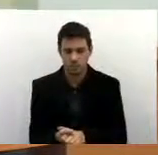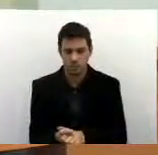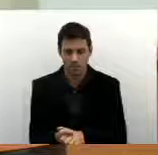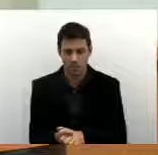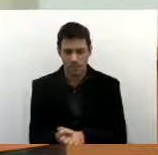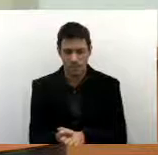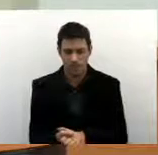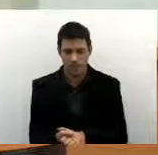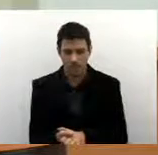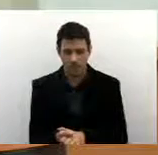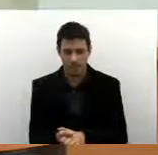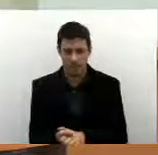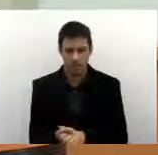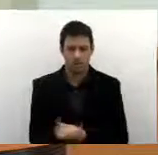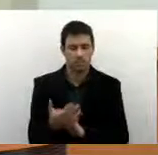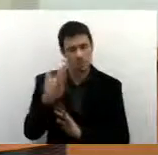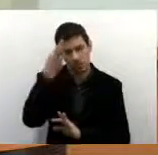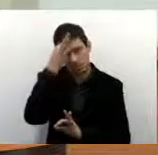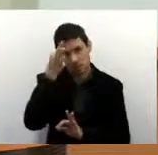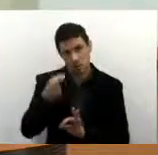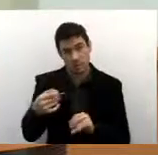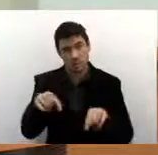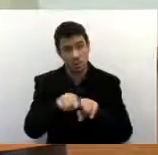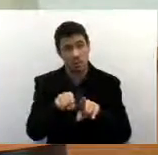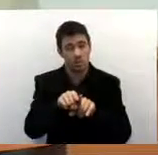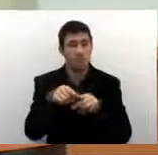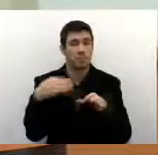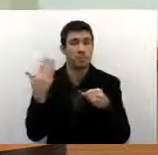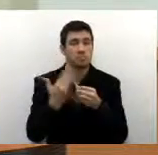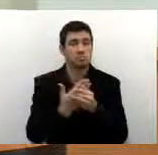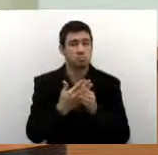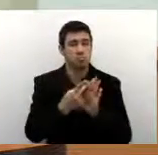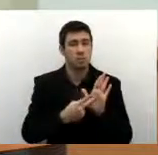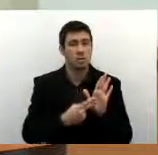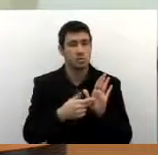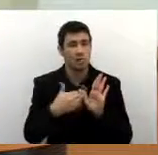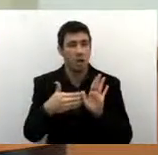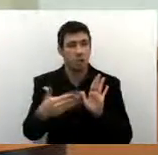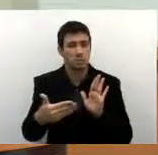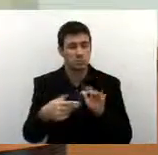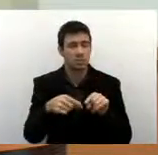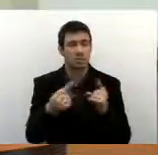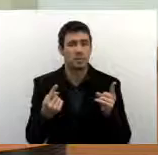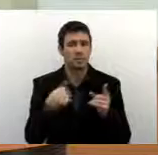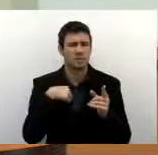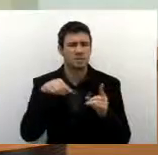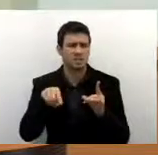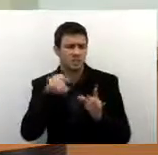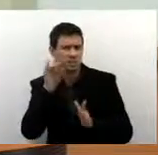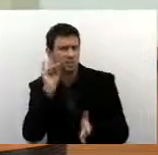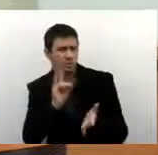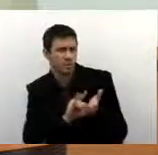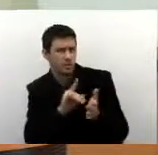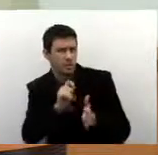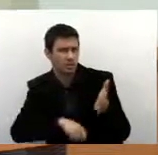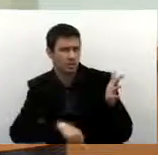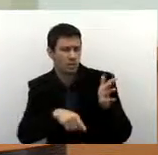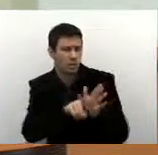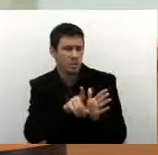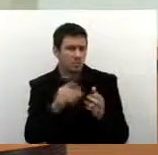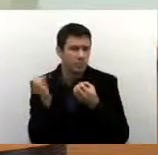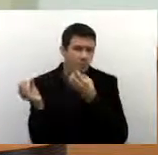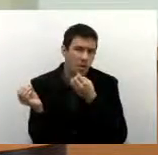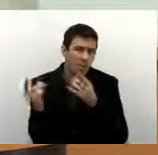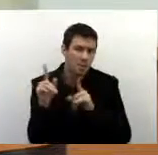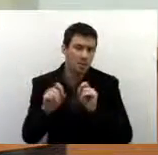para o executivo de ciência e da tramitação do projeto. E veio um ofício assinado pelo Simar informando que